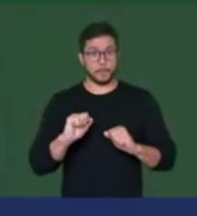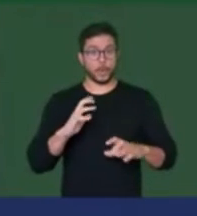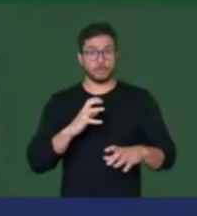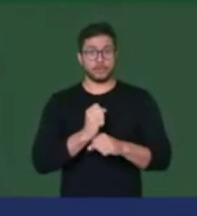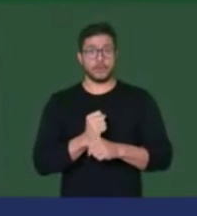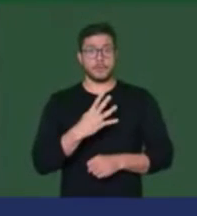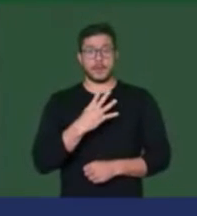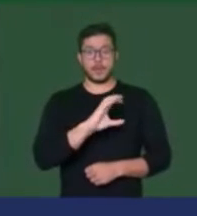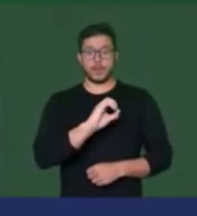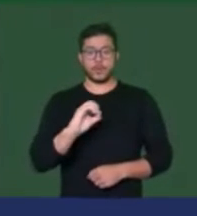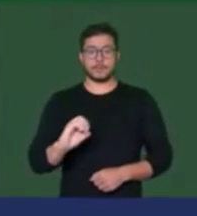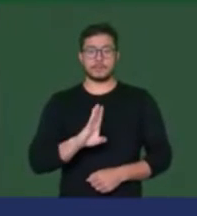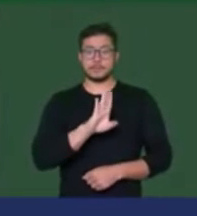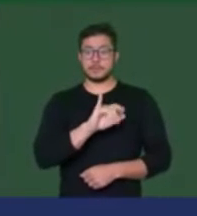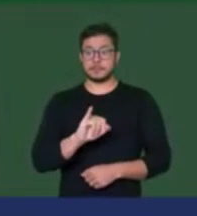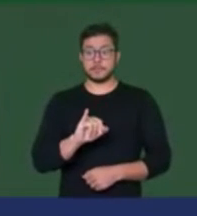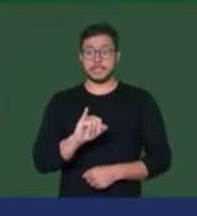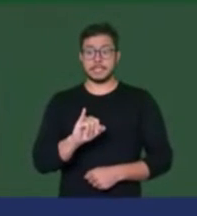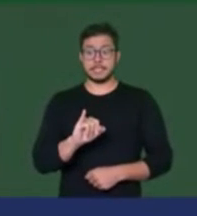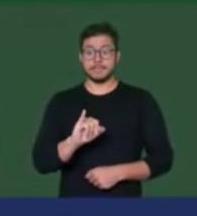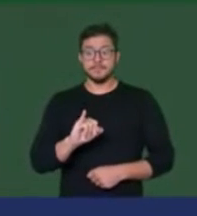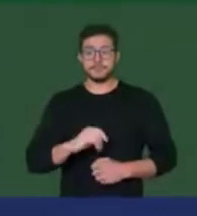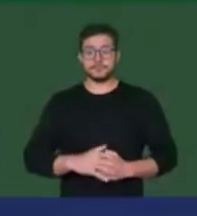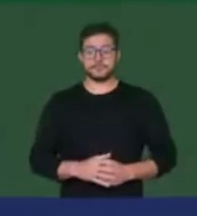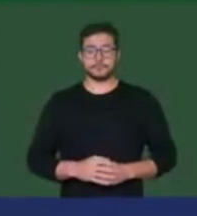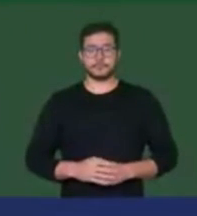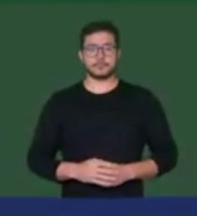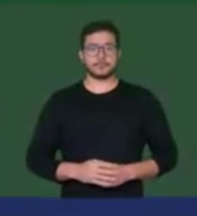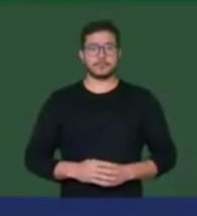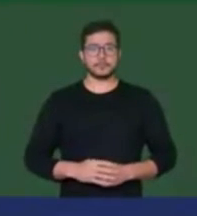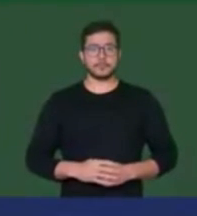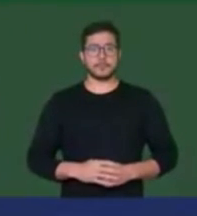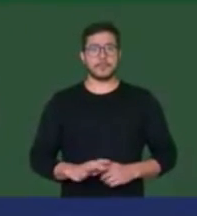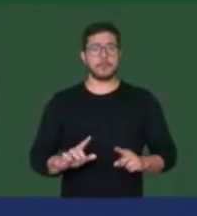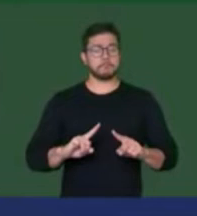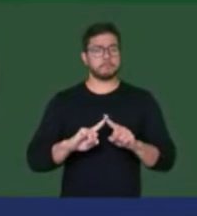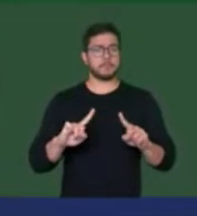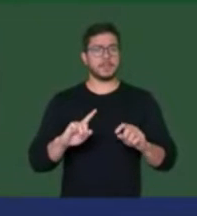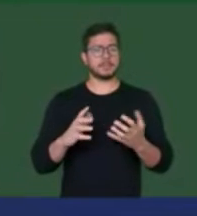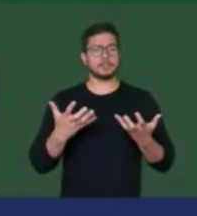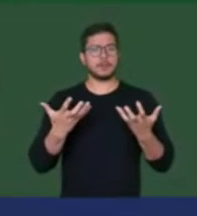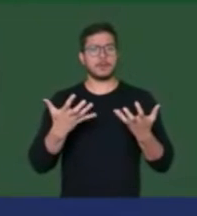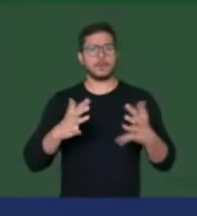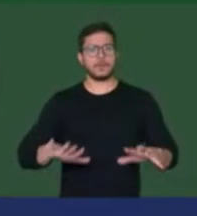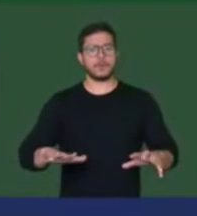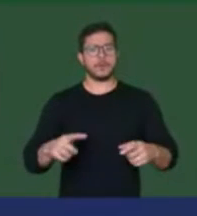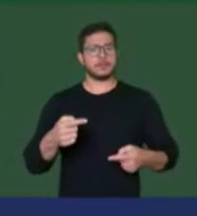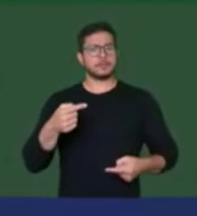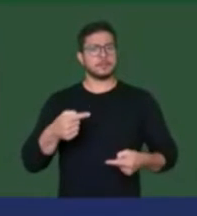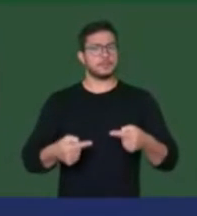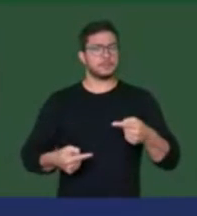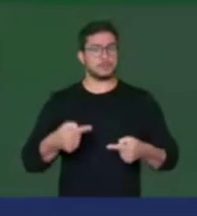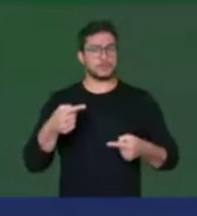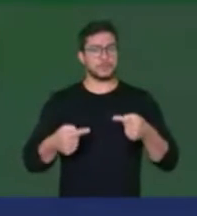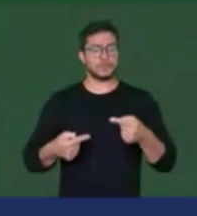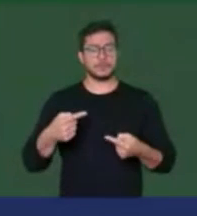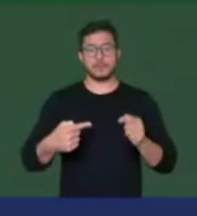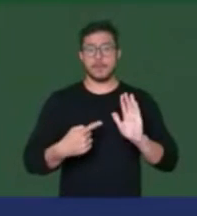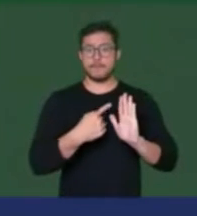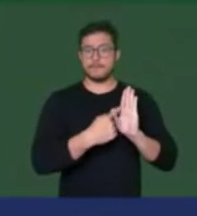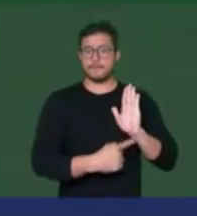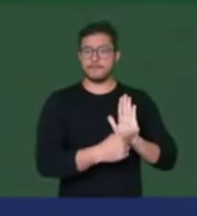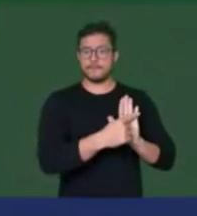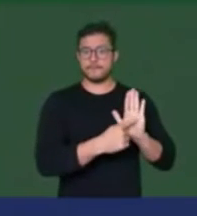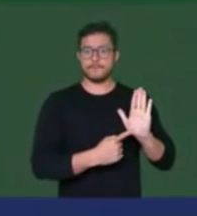de reais. Mas não quer discutir e negociar nesse plenário a derrubada do